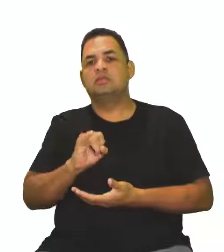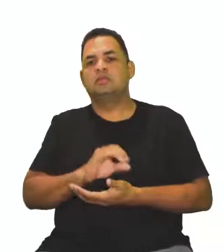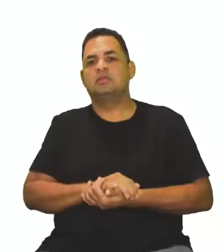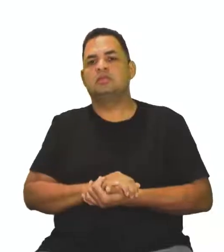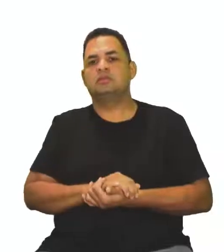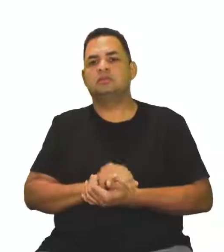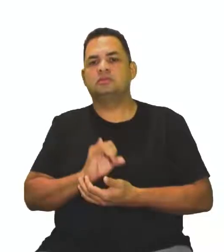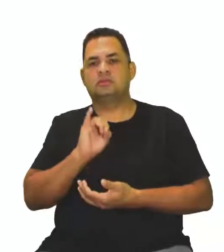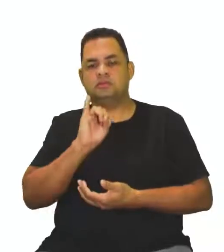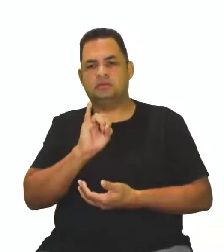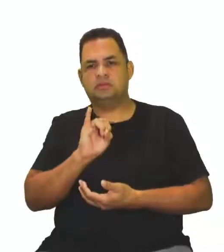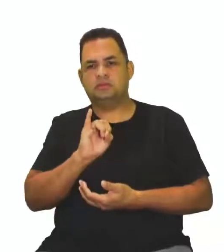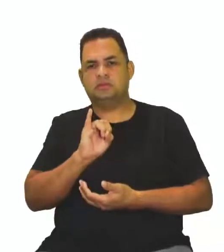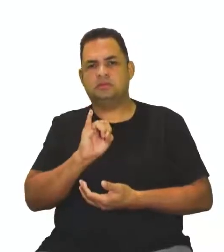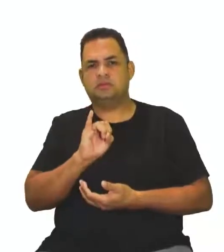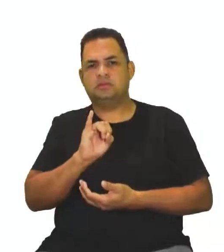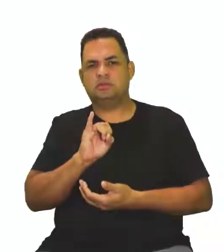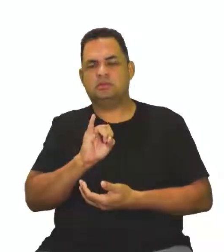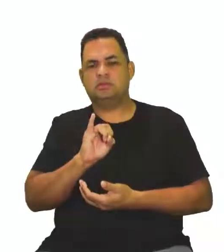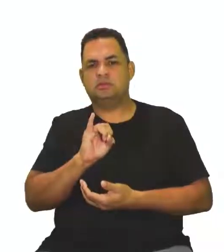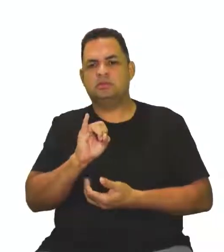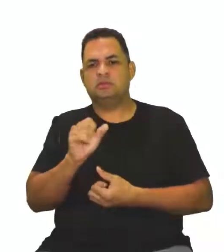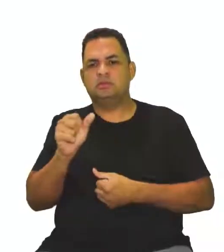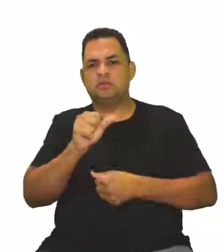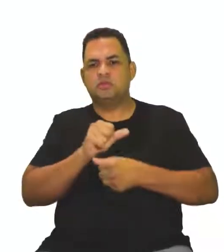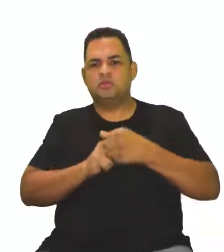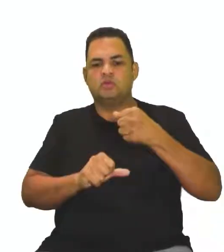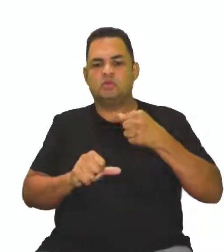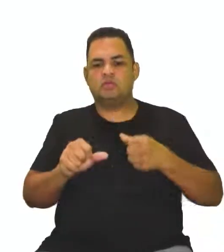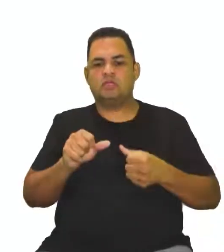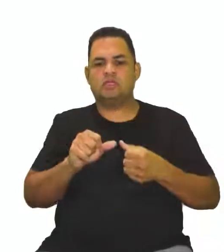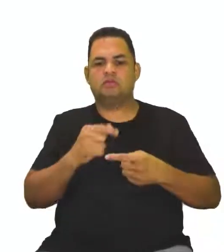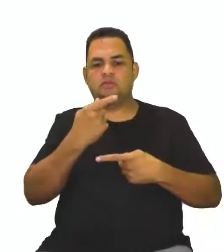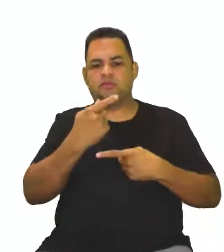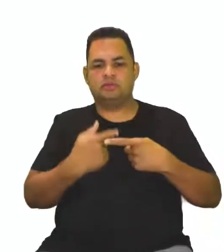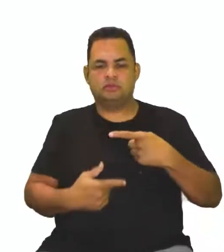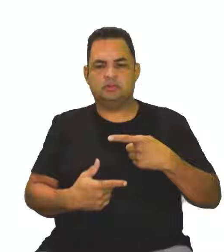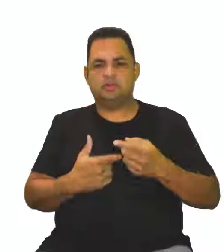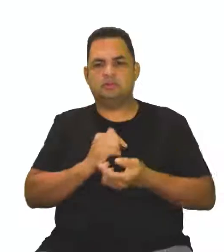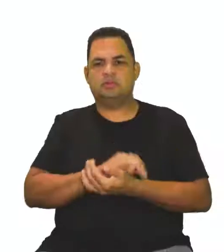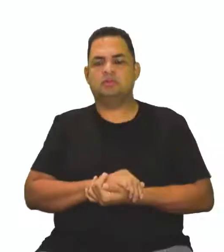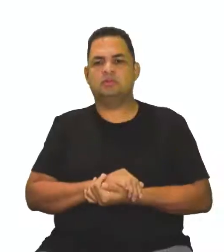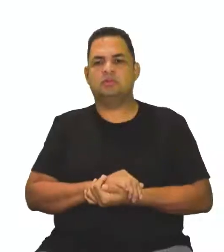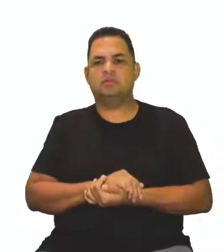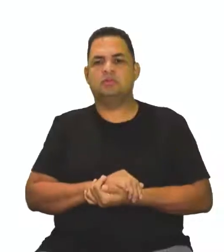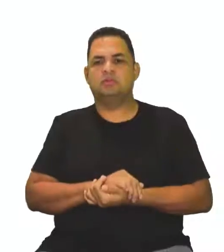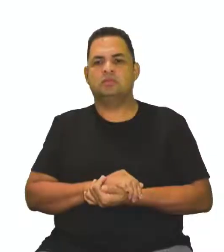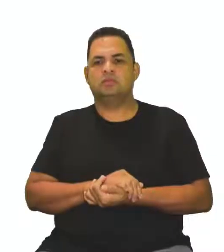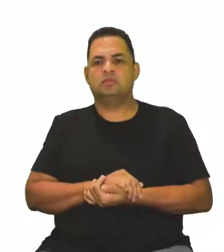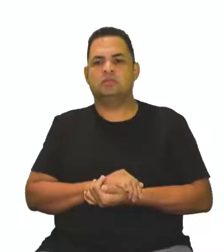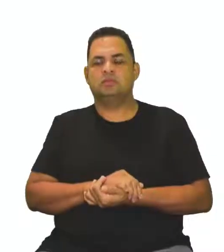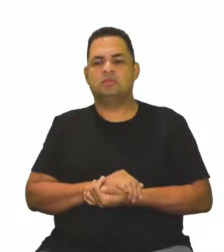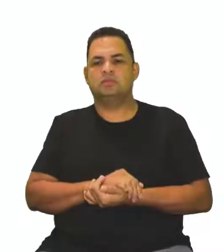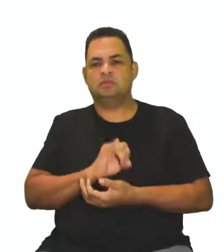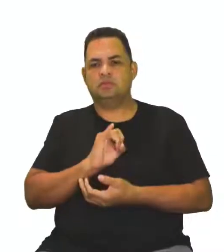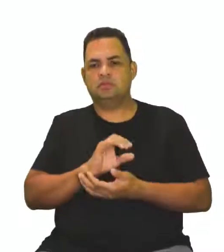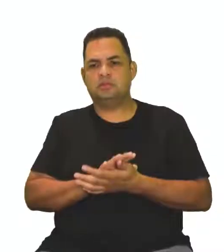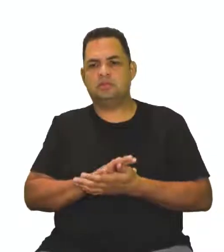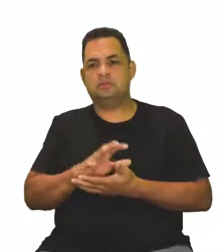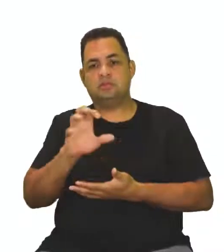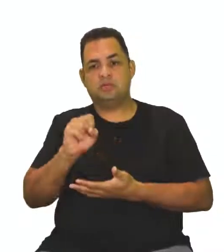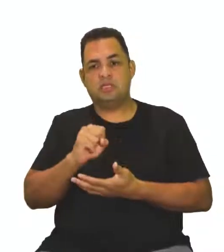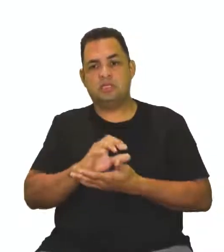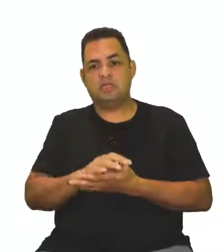ela está aqui, a resistência equivalente está multiplicando, ela vai passar dividindo, ok? Então, como eu falei, pega a